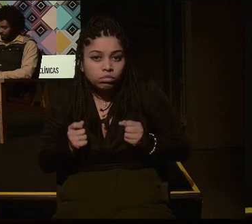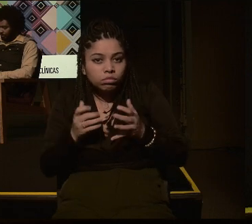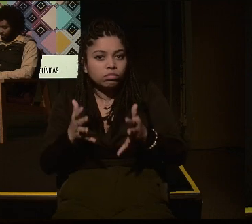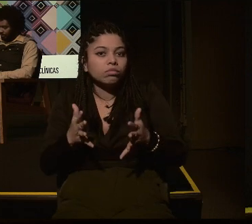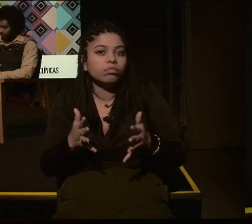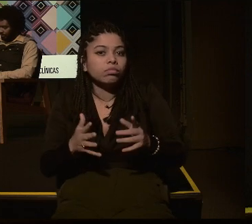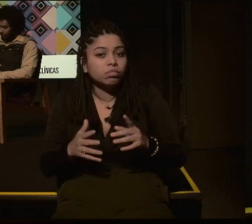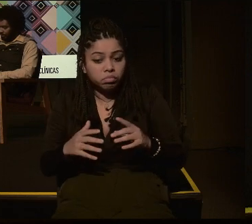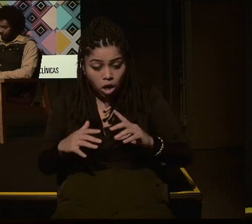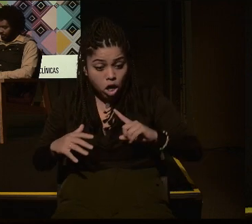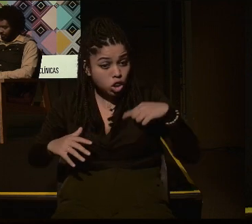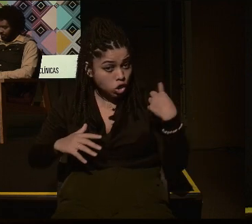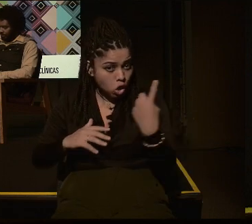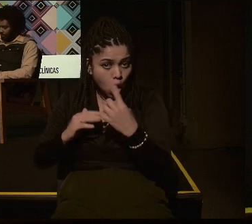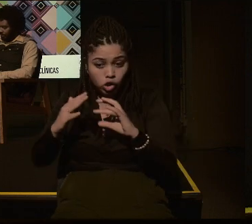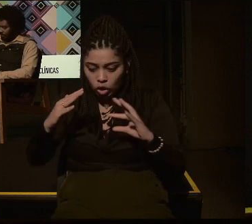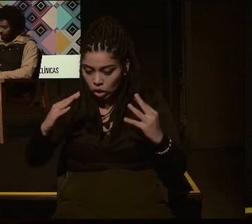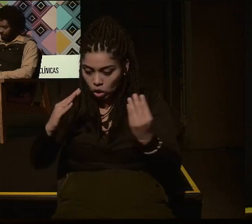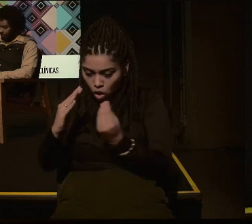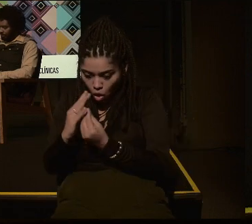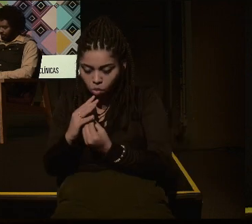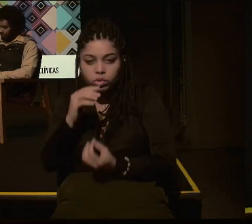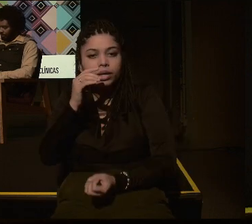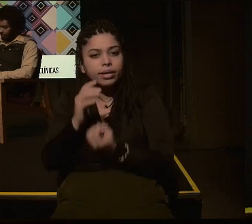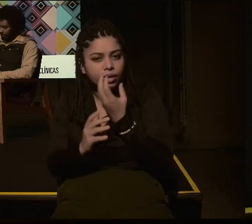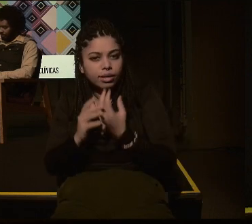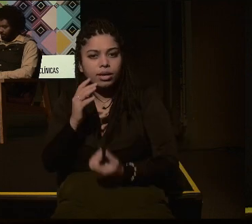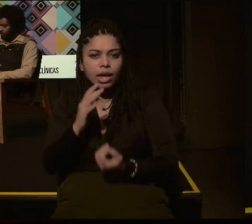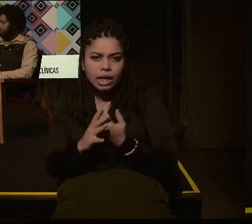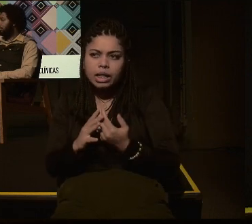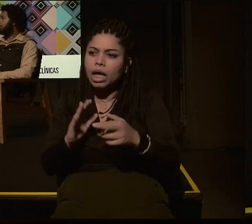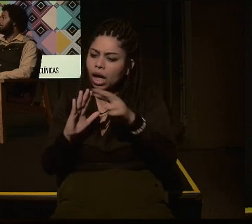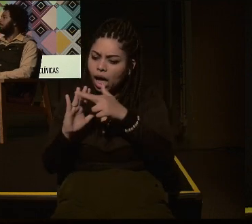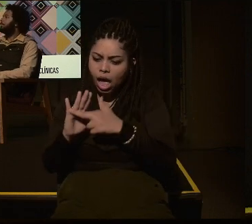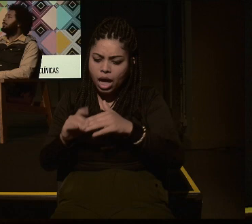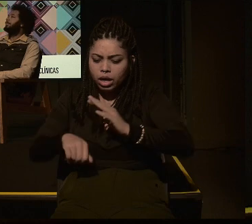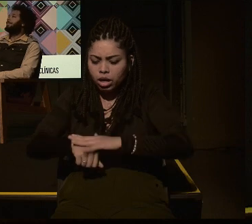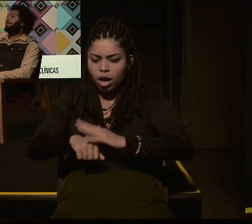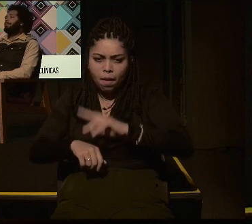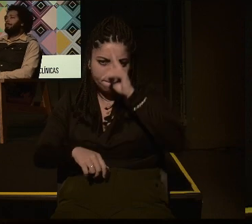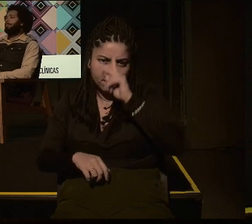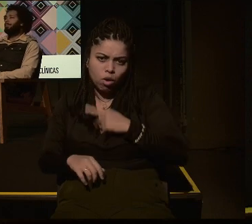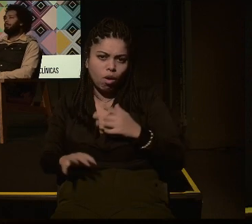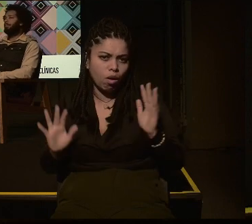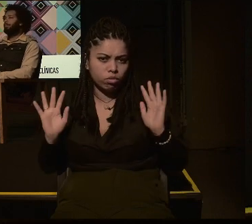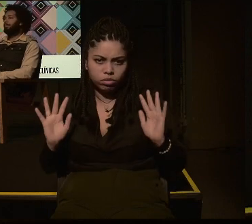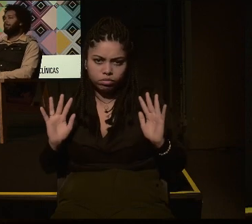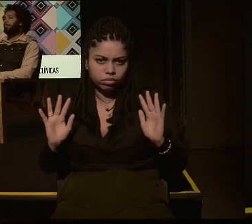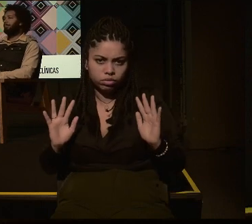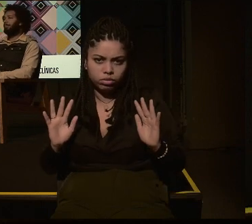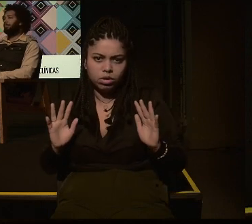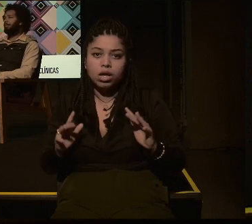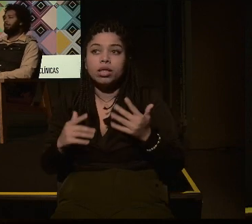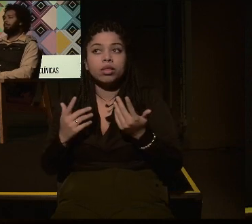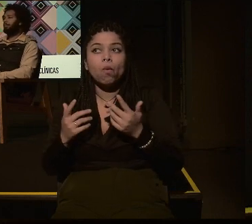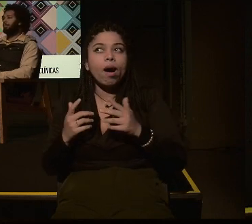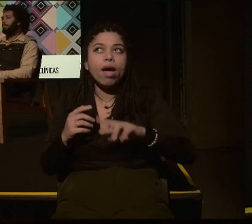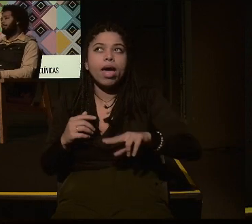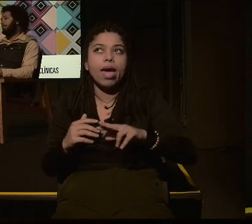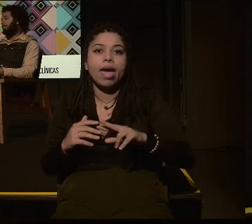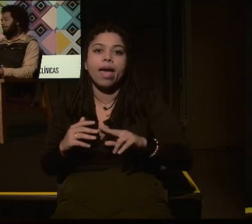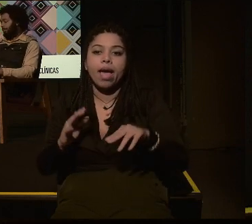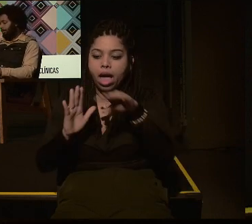pudesse simplesmente criar as nossas próprias diretrizes, e não pensando apenas em uma diretriz propriamente negra, assim, né,